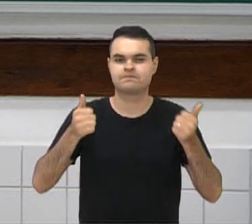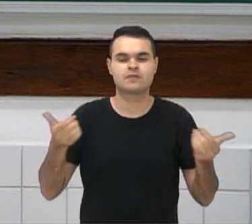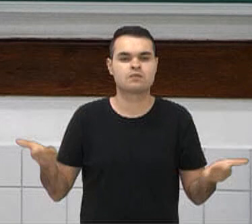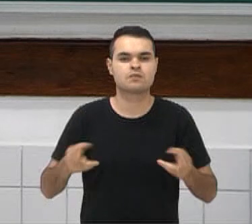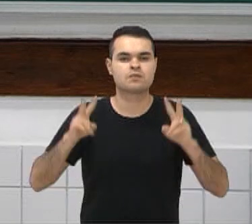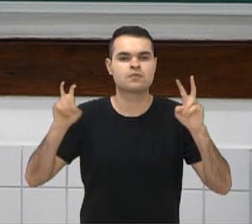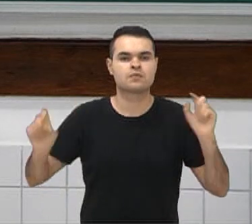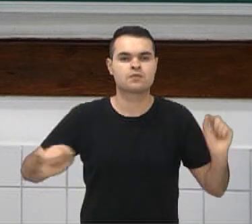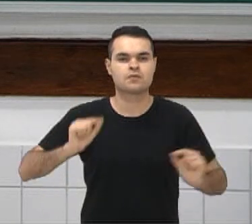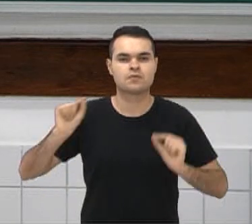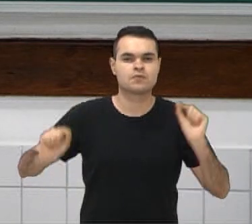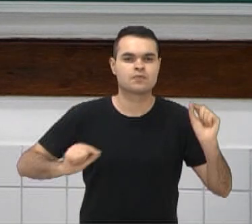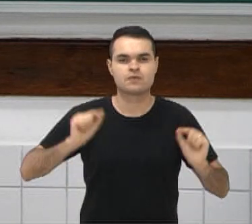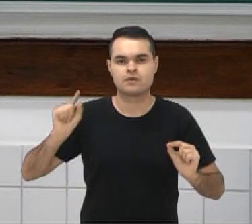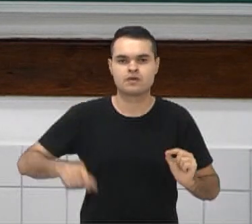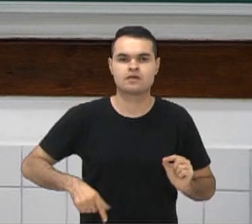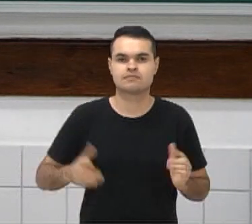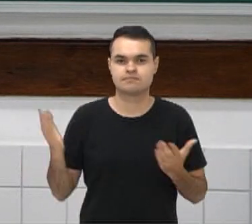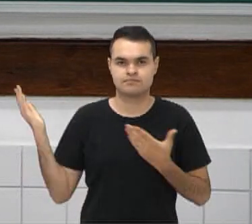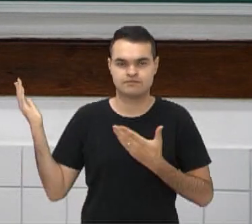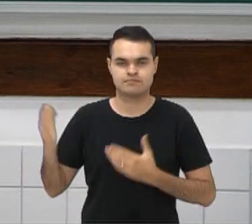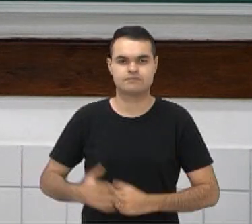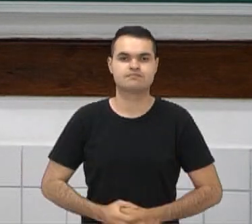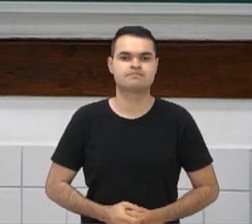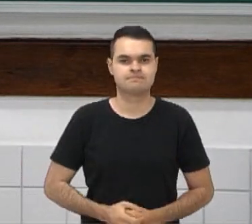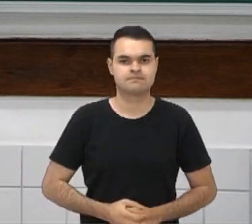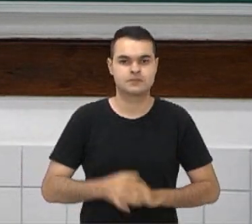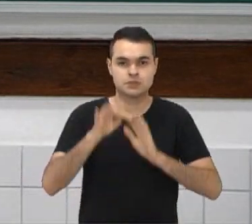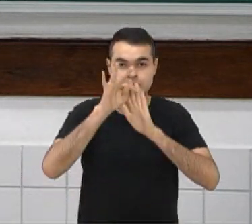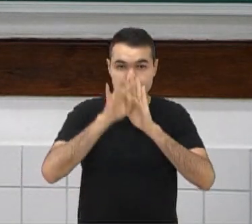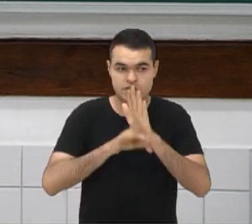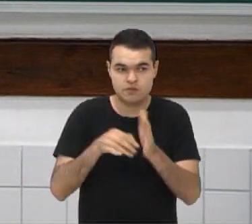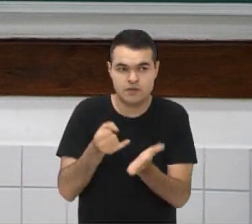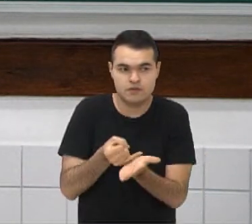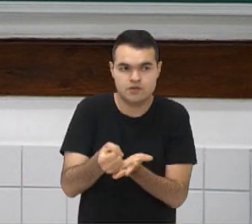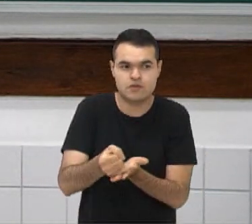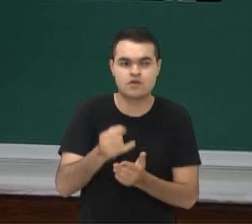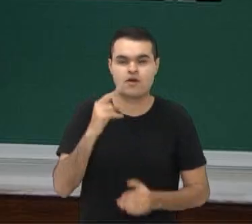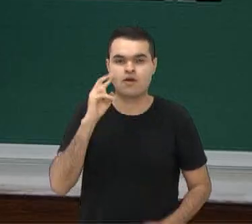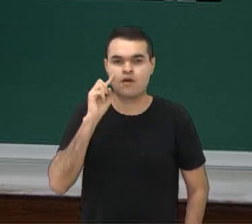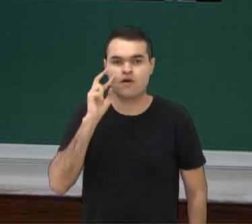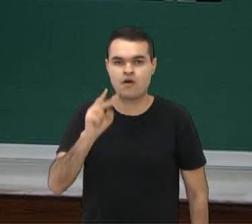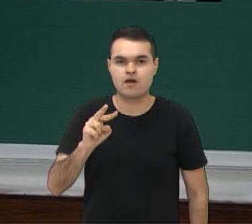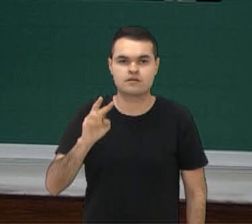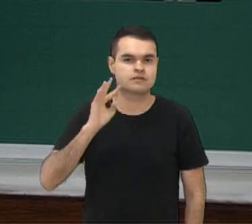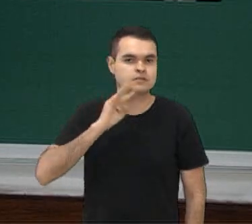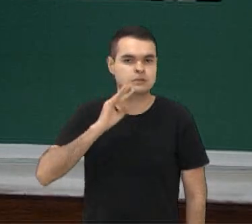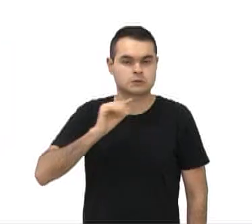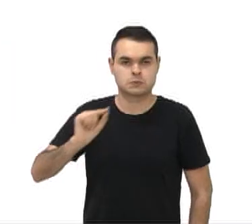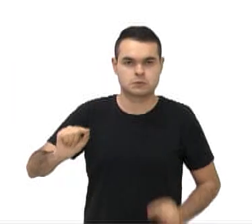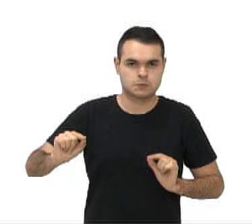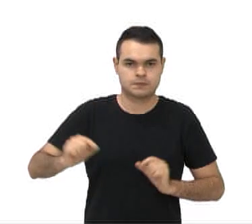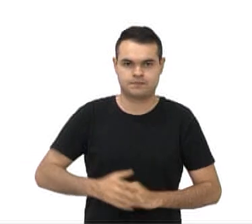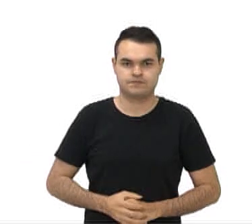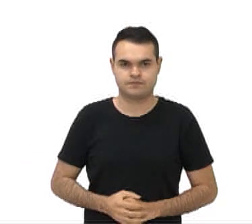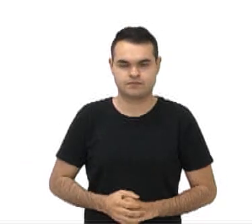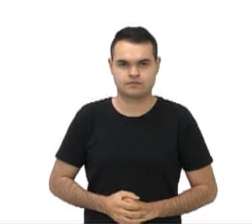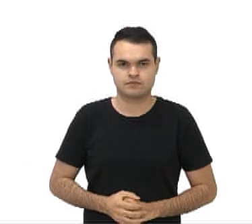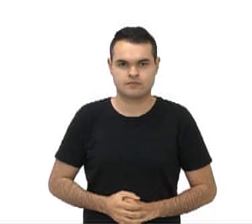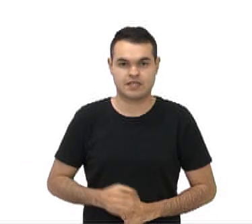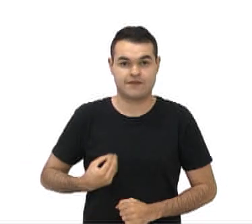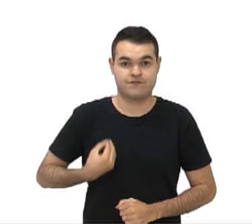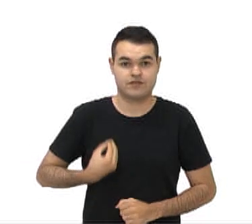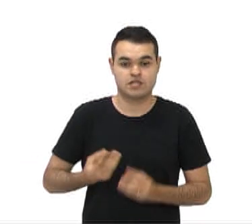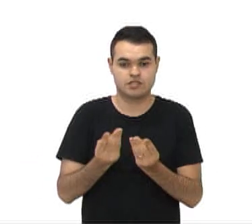abordar na aula de hoje? Vamos acompanhar aqui o nosso texto introdutório. Olha só que bacana o texto. Acompanhe lá comigo. A vida sexual